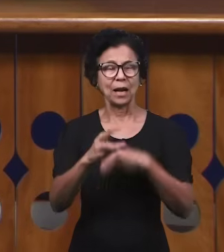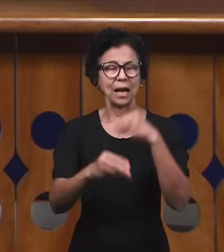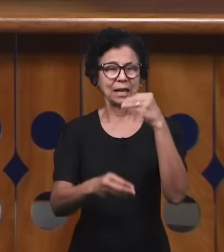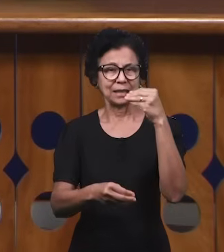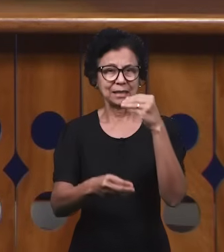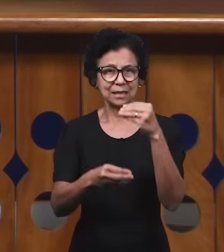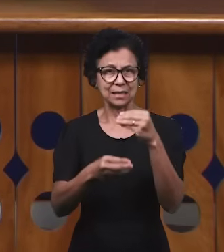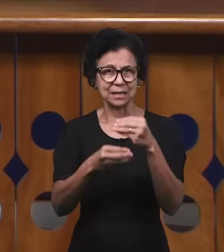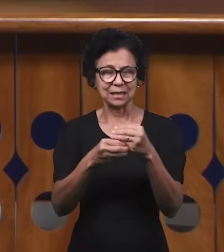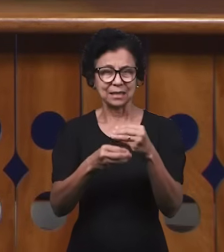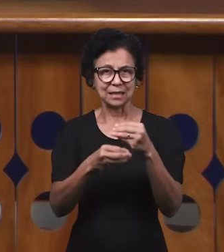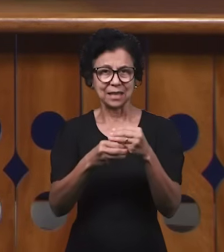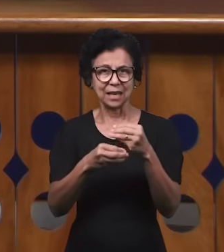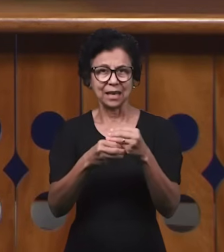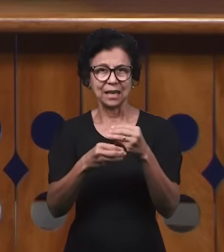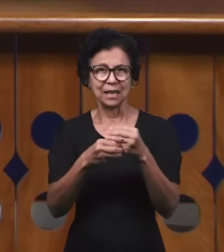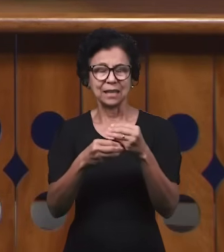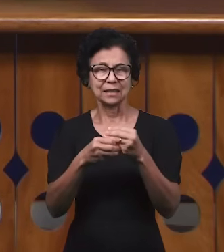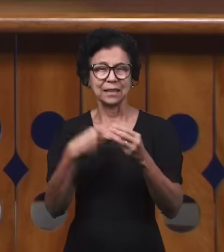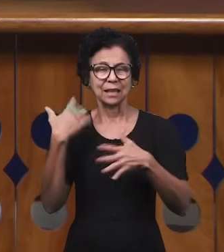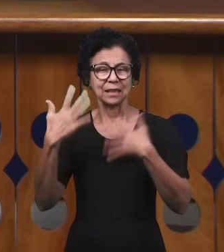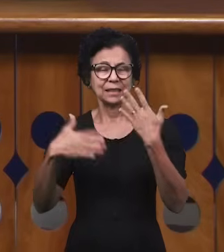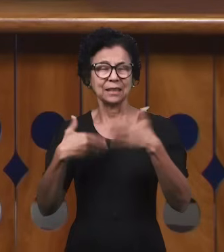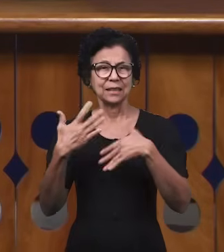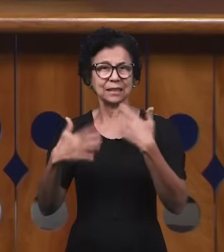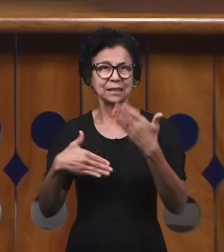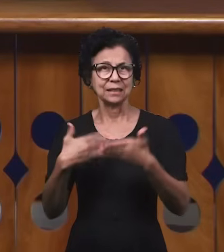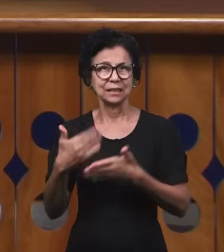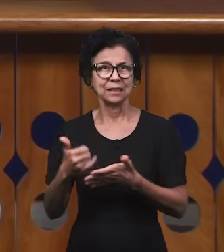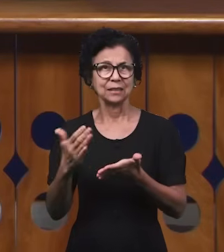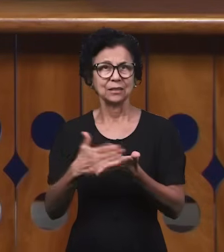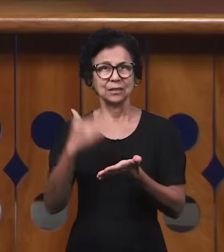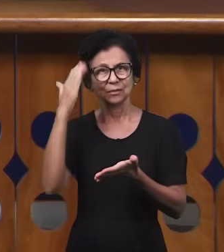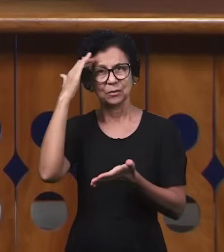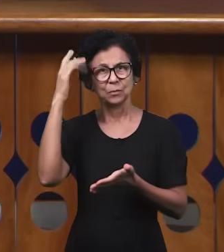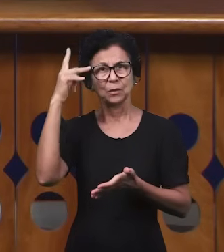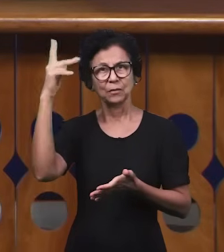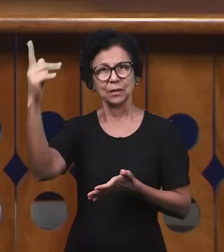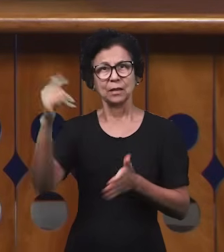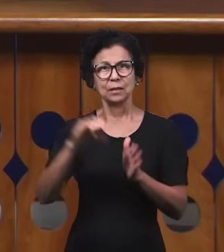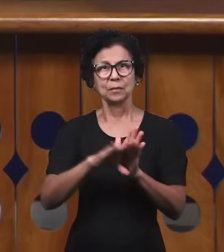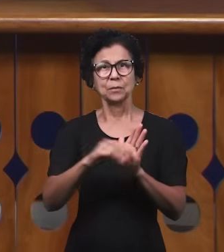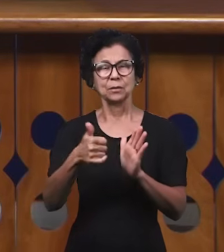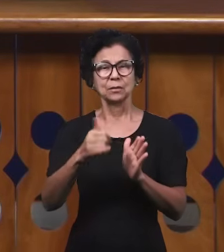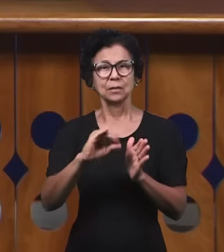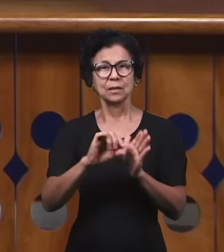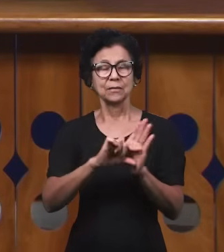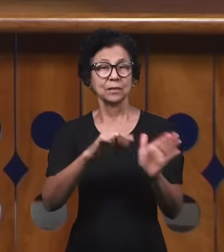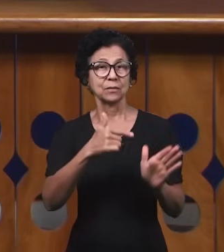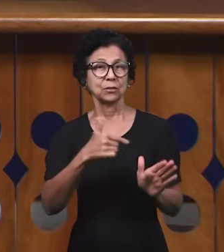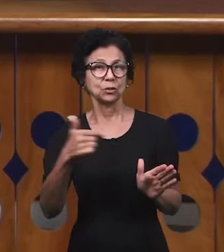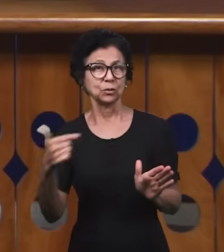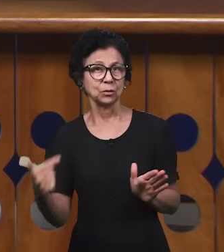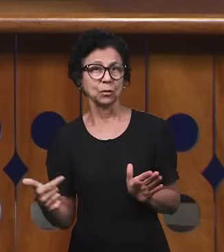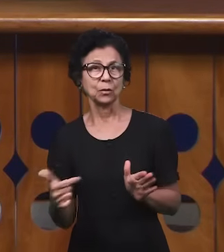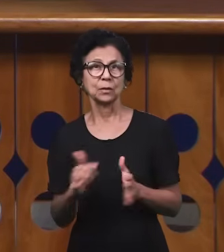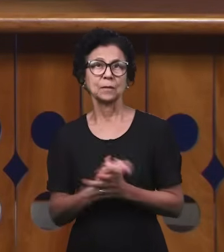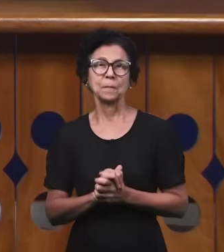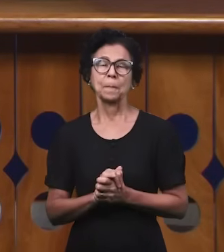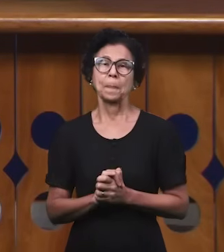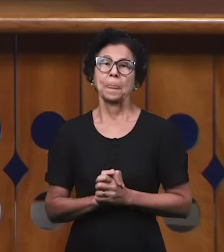não acrescenta dores, lá no livro de Provérbios, capítulo 10, verso 22. Nossos resultados dependem de